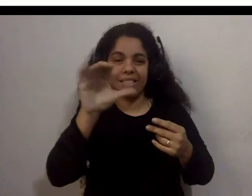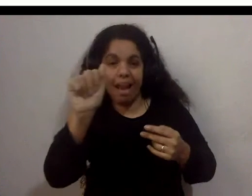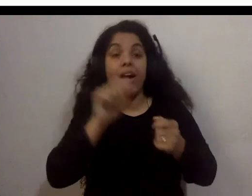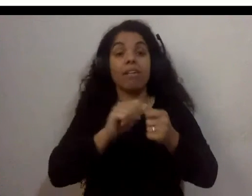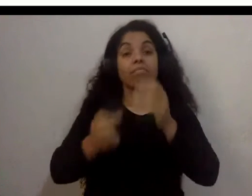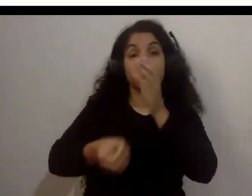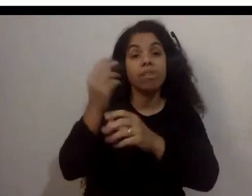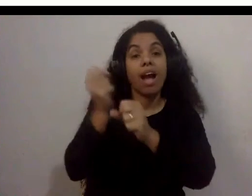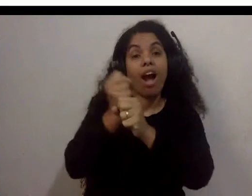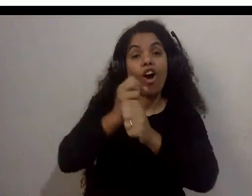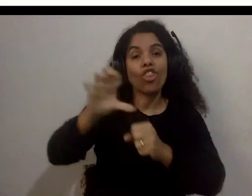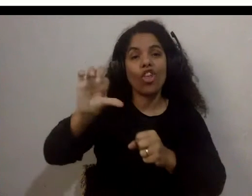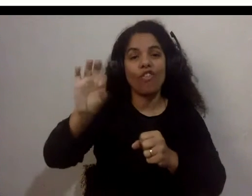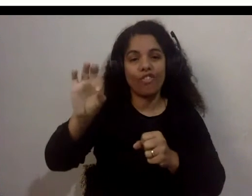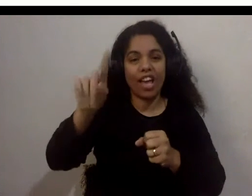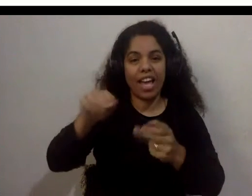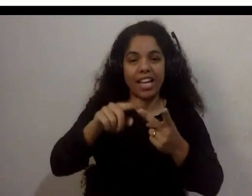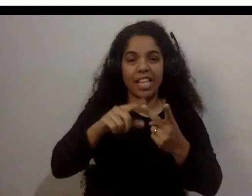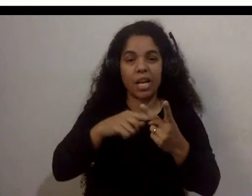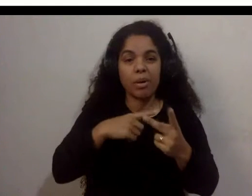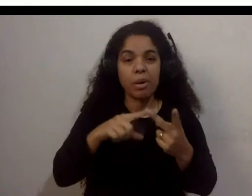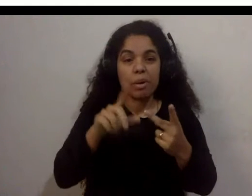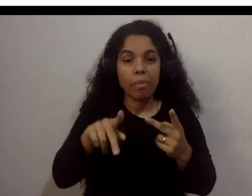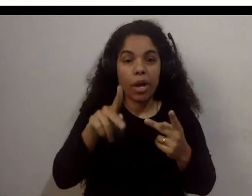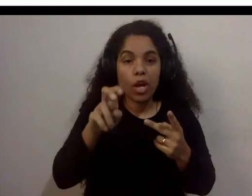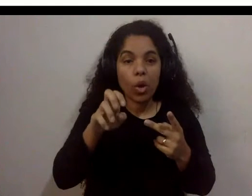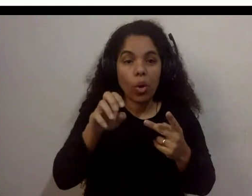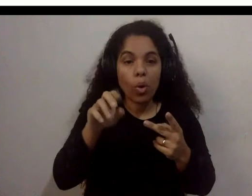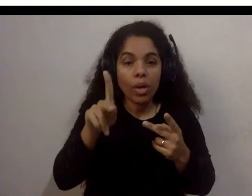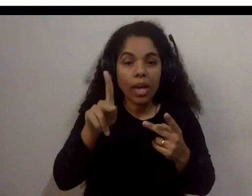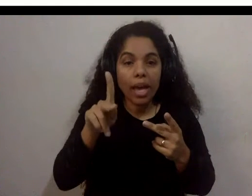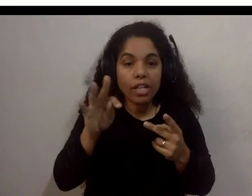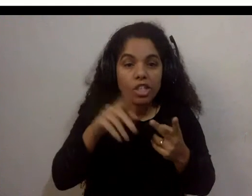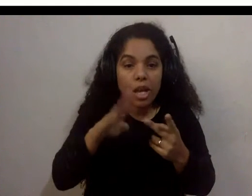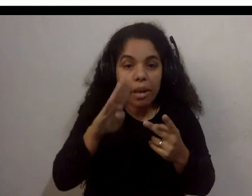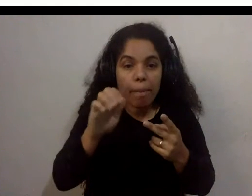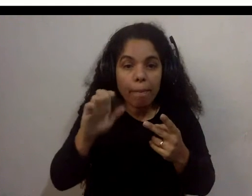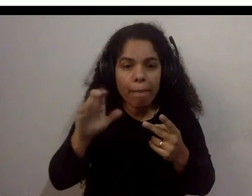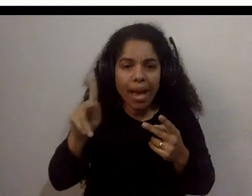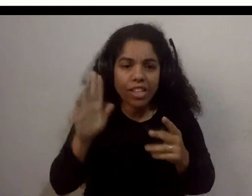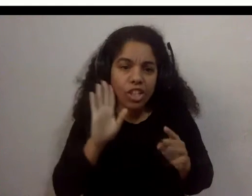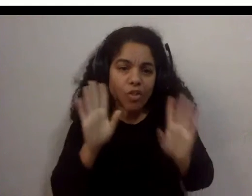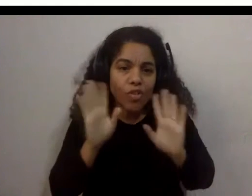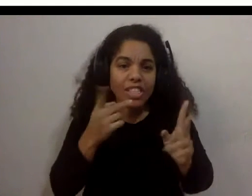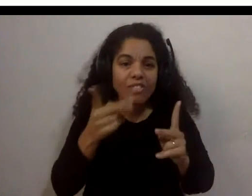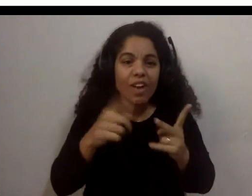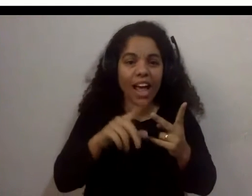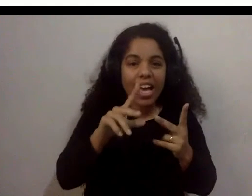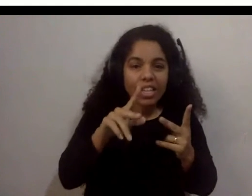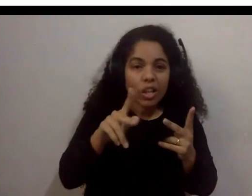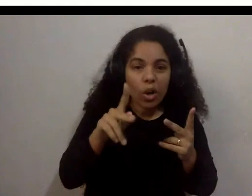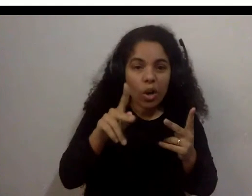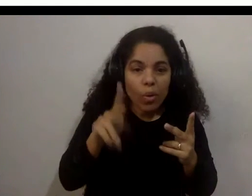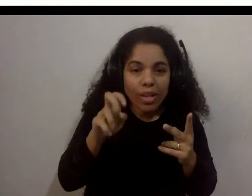anos 90 pelo Kent Beck. Talvez você já deva ter escutado esse nome em alguma vez, porque o Kent Beck ele é